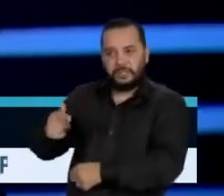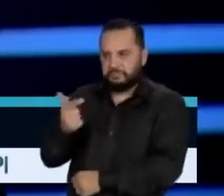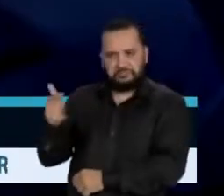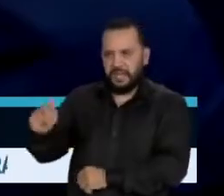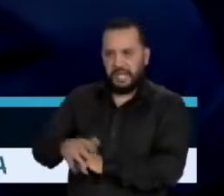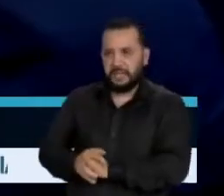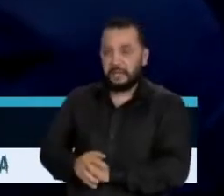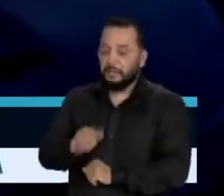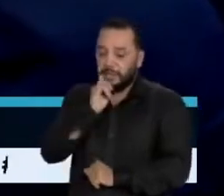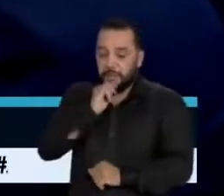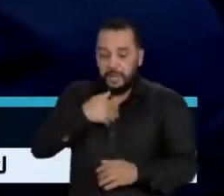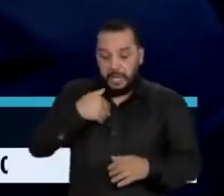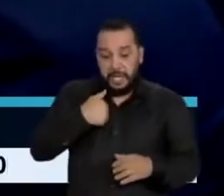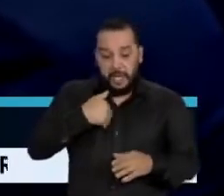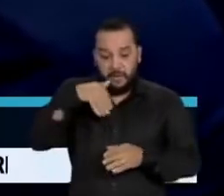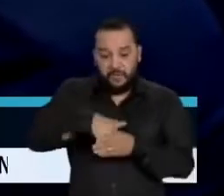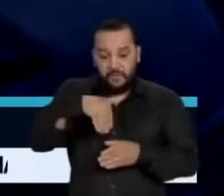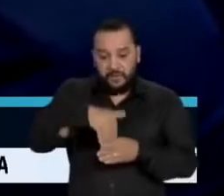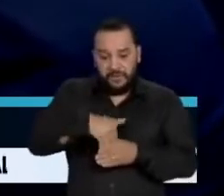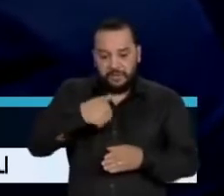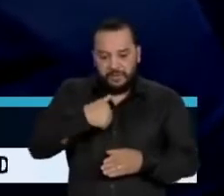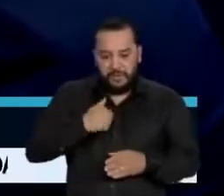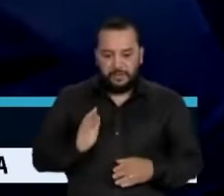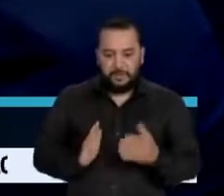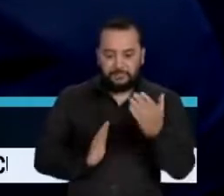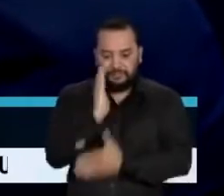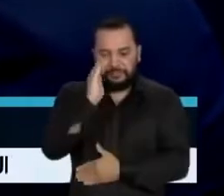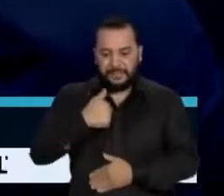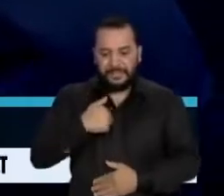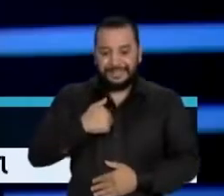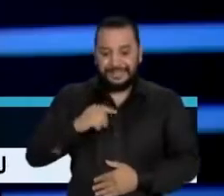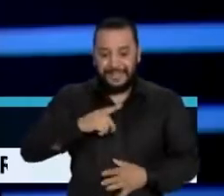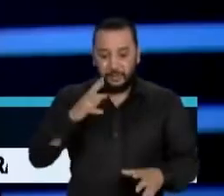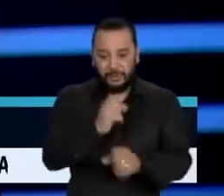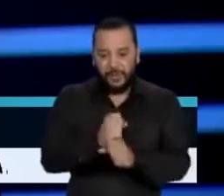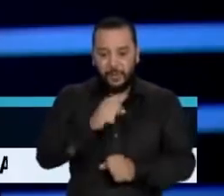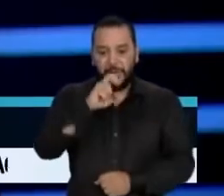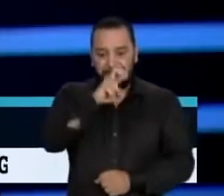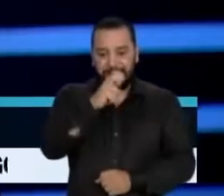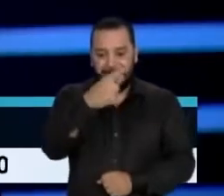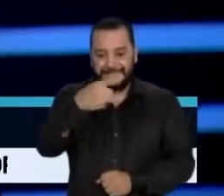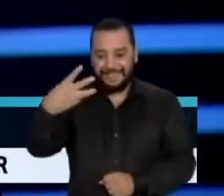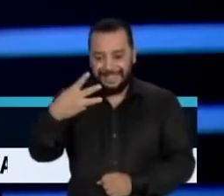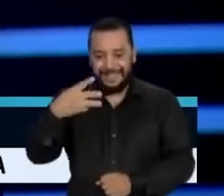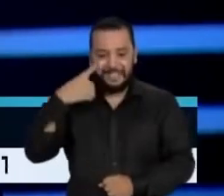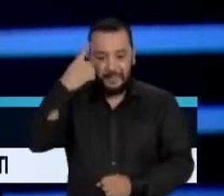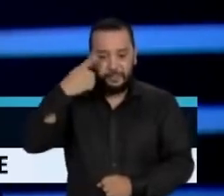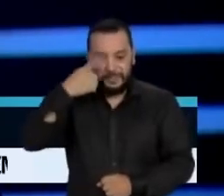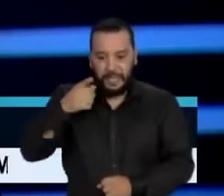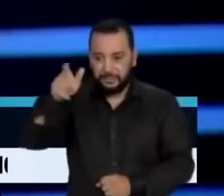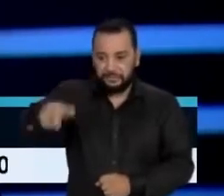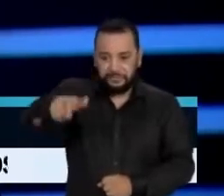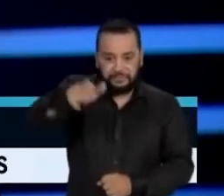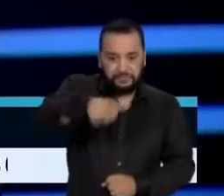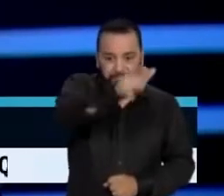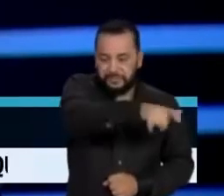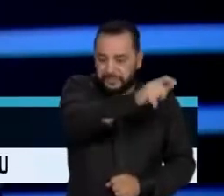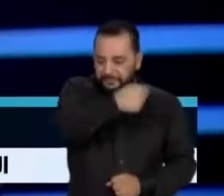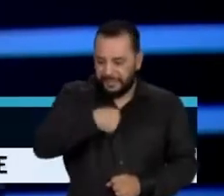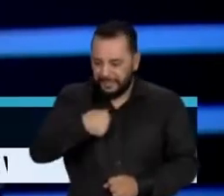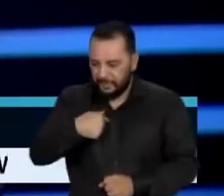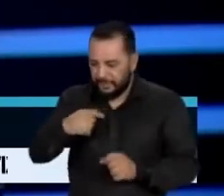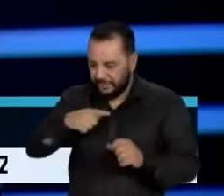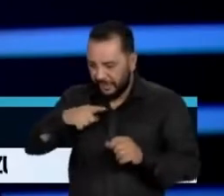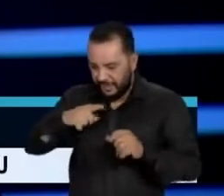onde tem 513 deputados de maneira avulsa mas eu preciso articular para poder defender as questões que eu quero